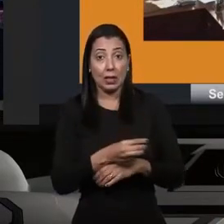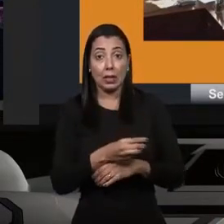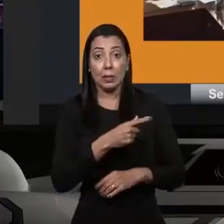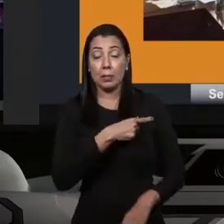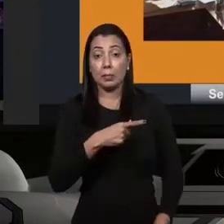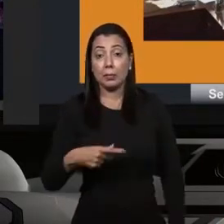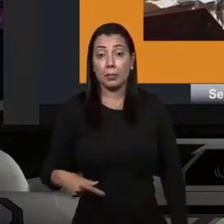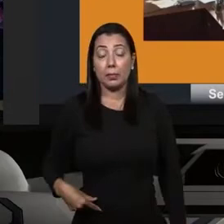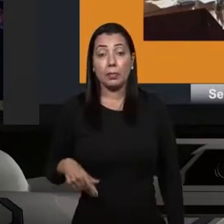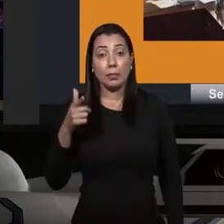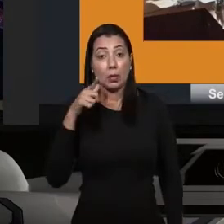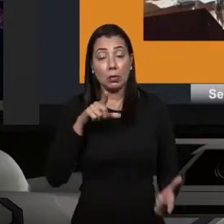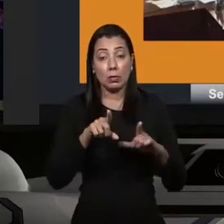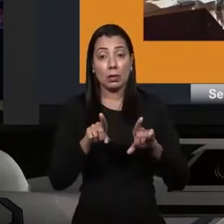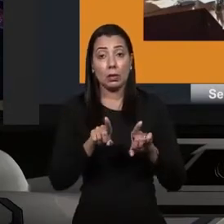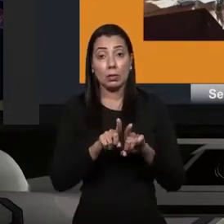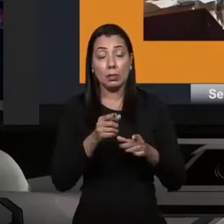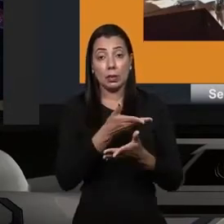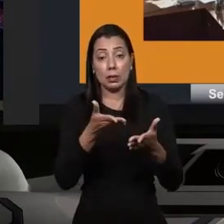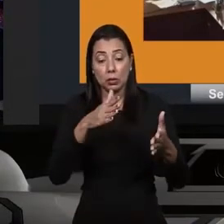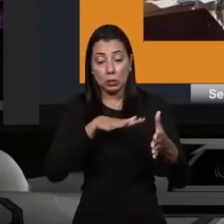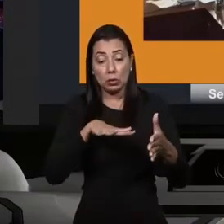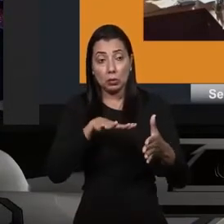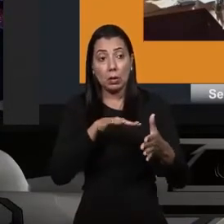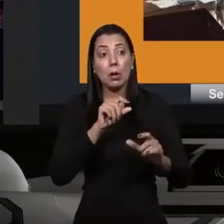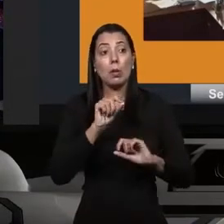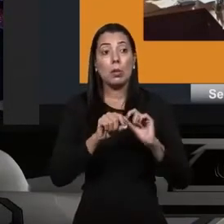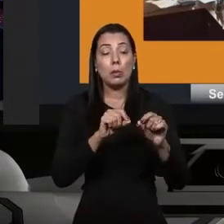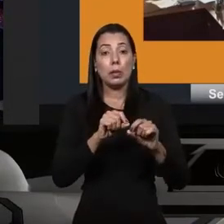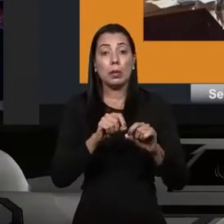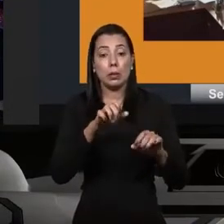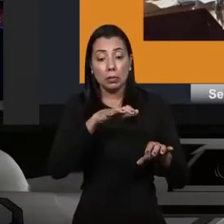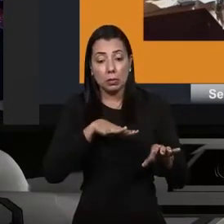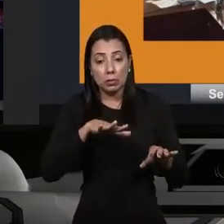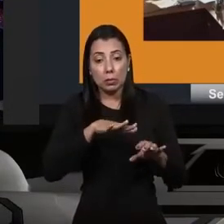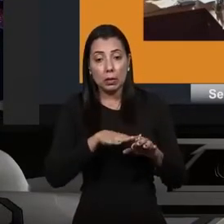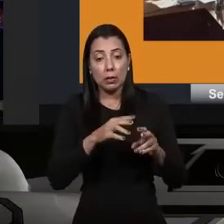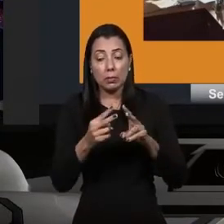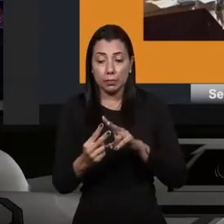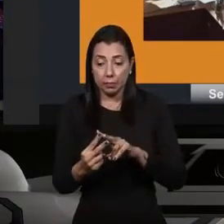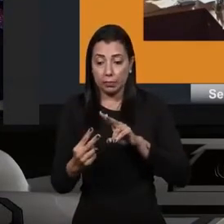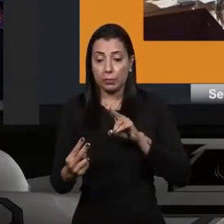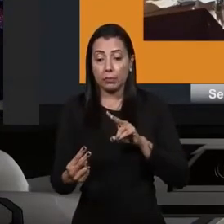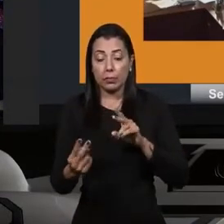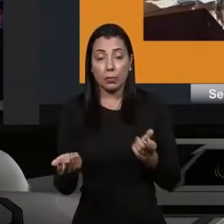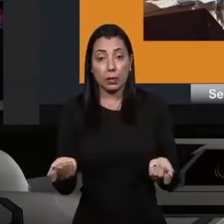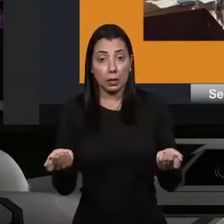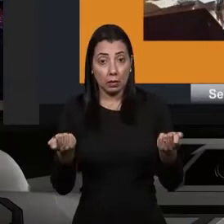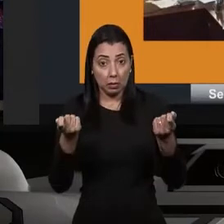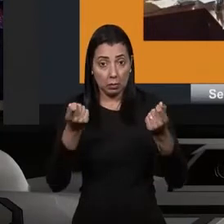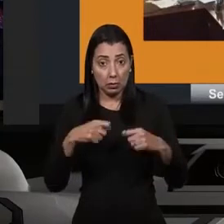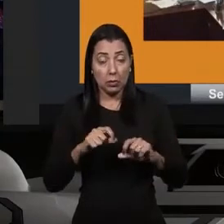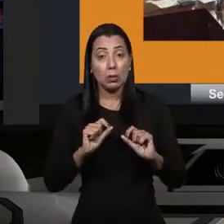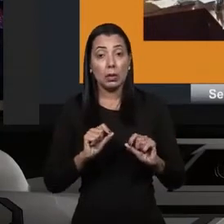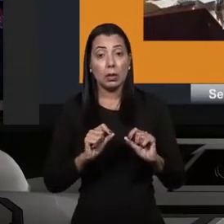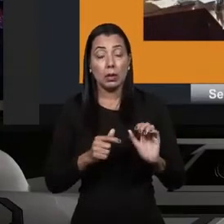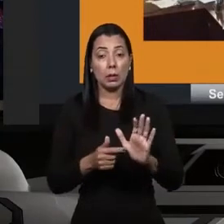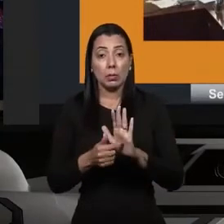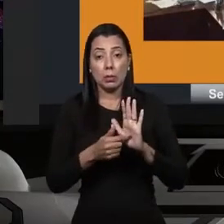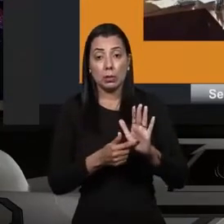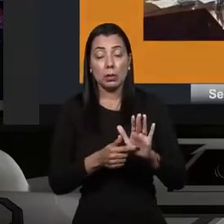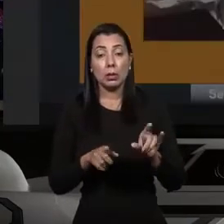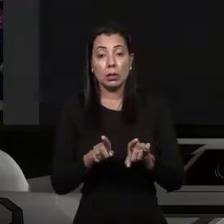E a conquista também desses espaços, desse território virtual, o que possibilitou trazer assim